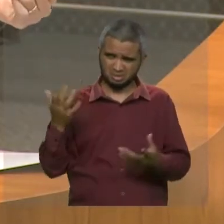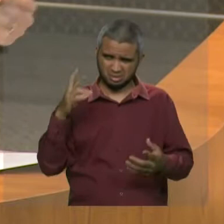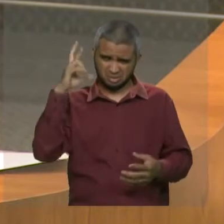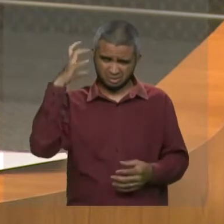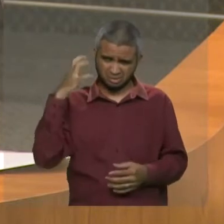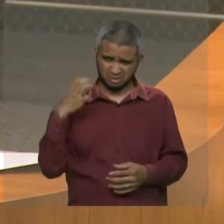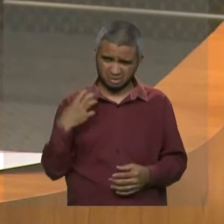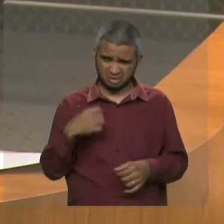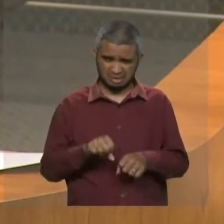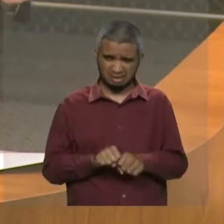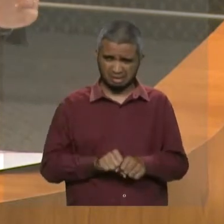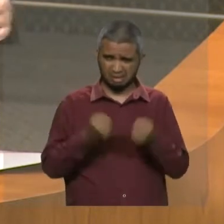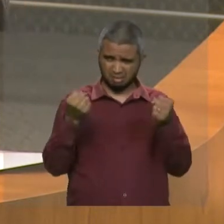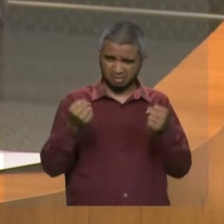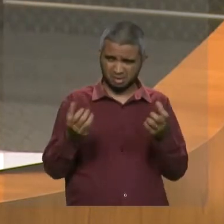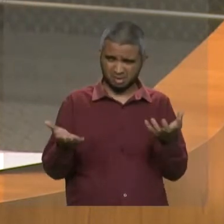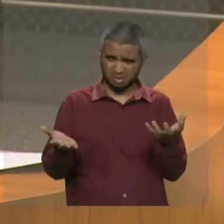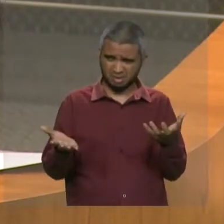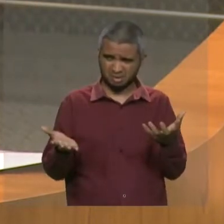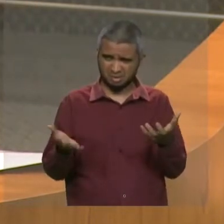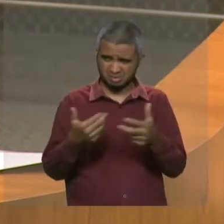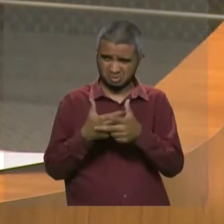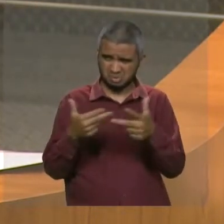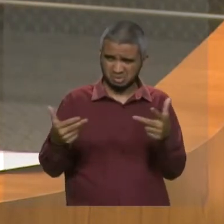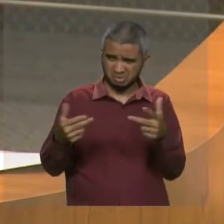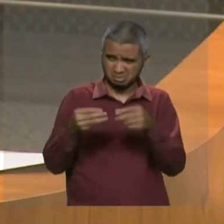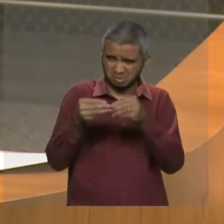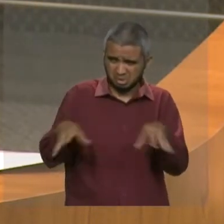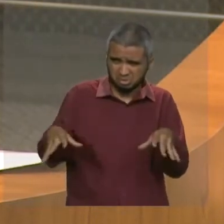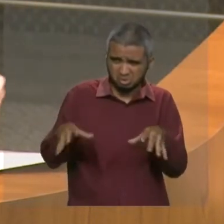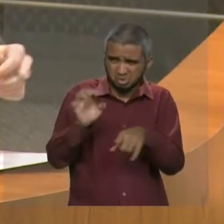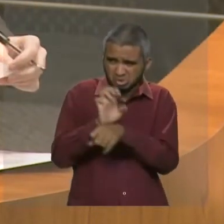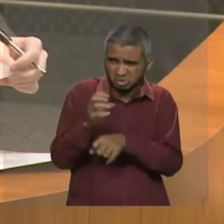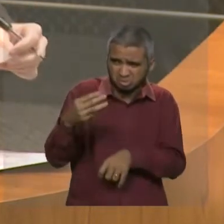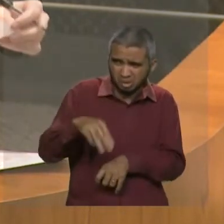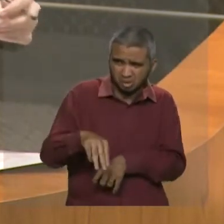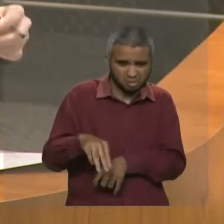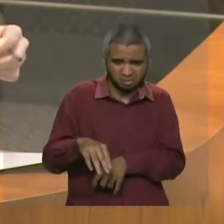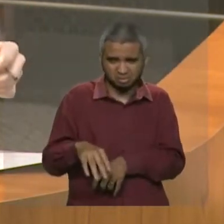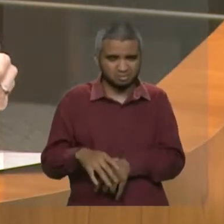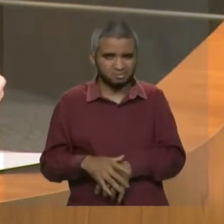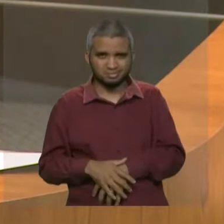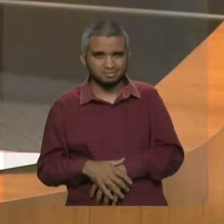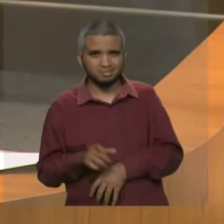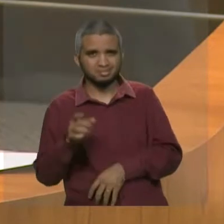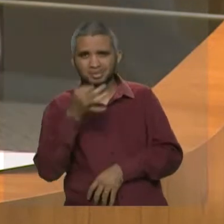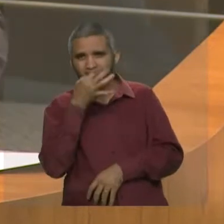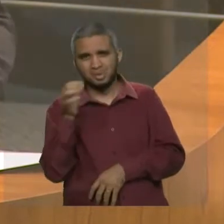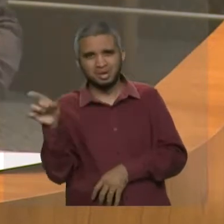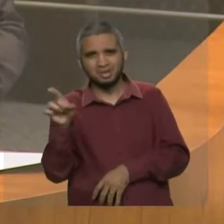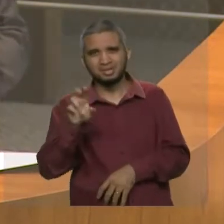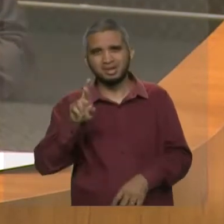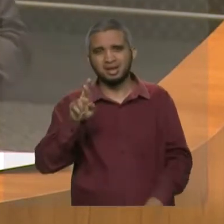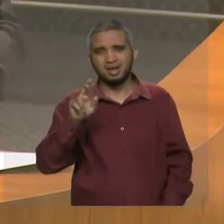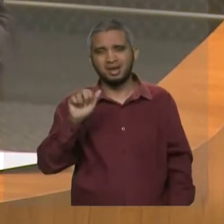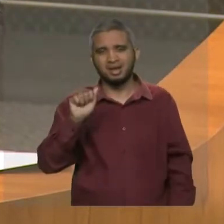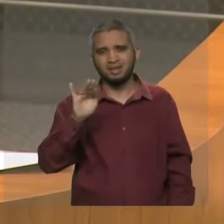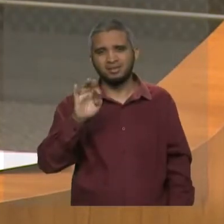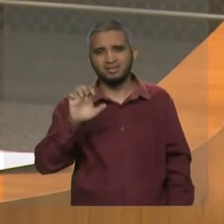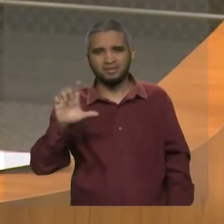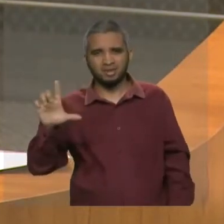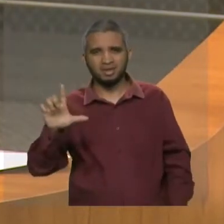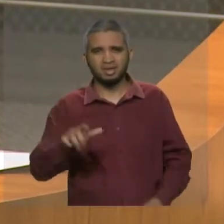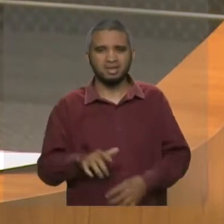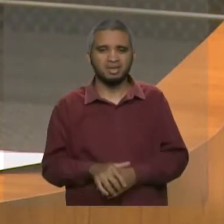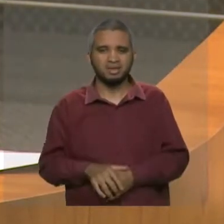tinha quebrado ou tinha feito alguma coisa, tinha dado prejuízo. E aqui eu trago um dado. Eu acho que o deputado Rafael Leitor, ele